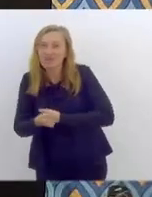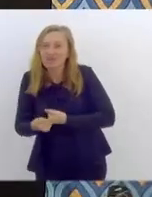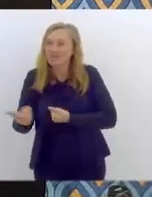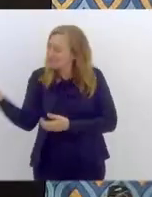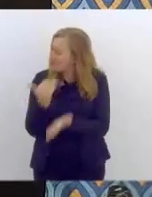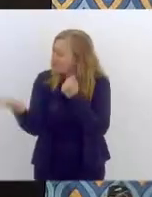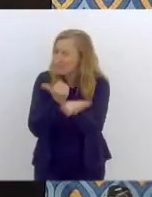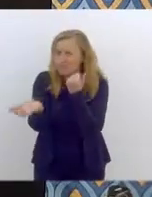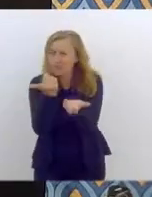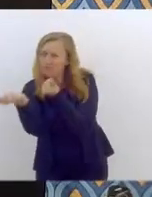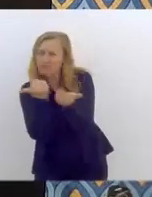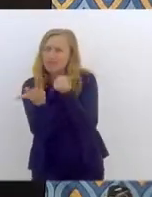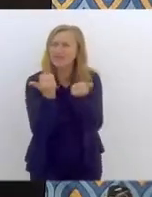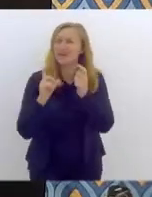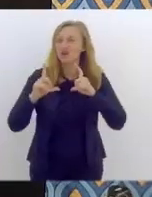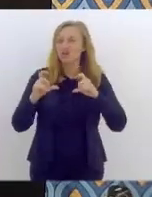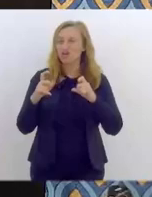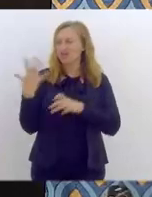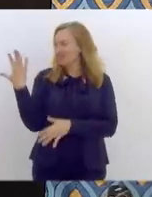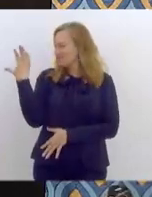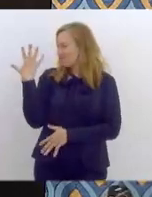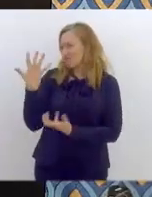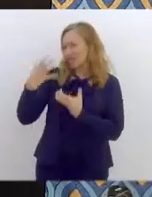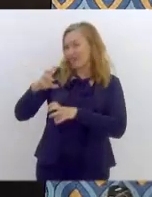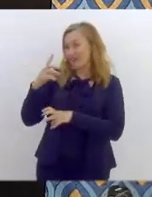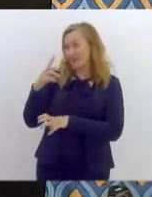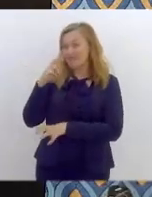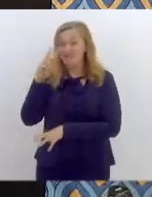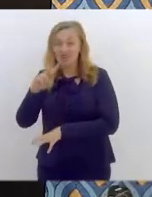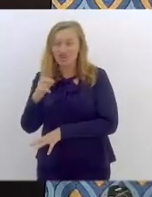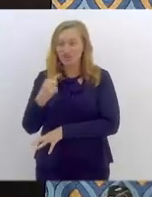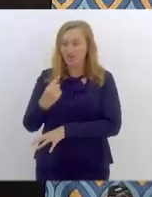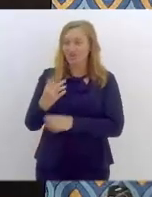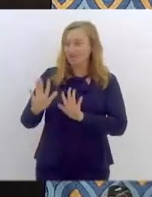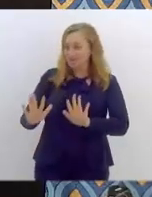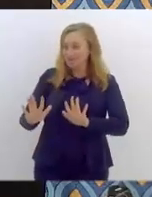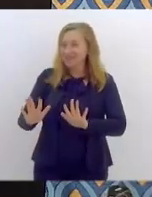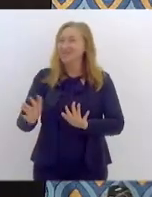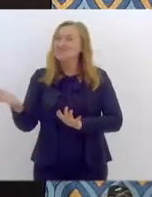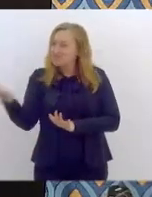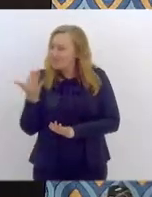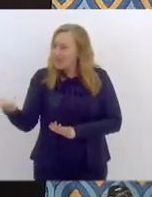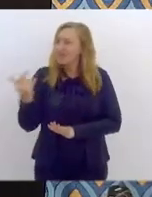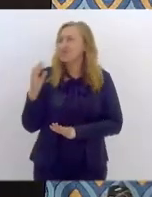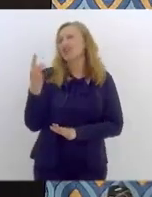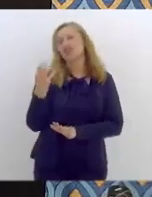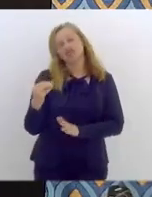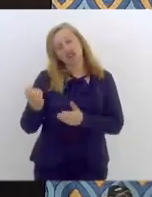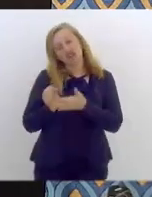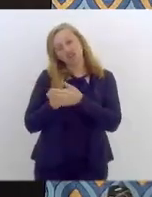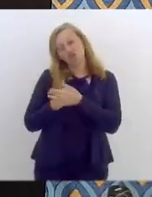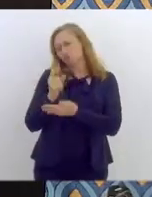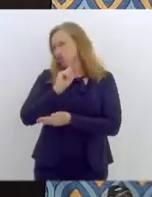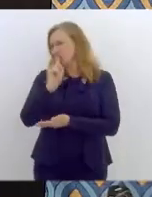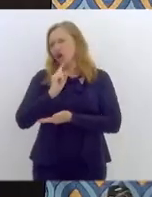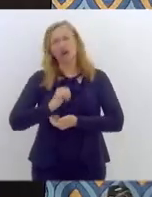né, Elaine? Ela não quer ser vista conosco. Tiago, por que que você está escondido aí,